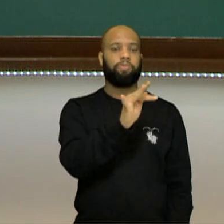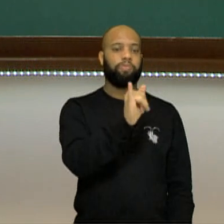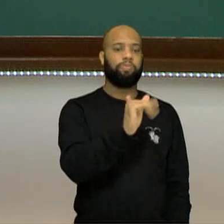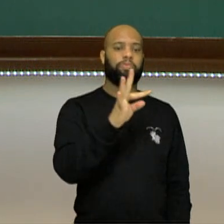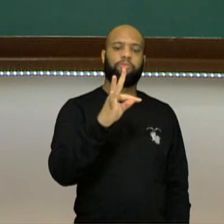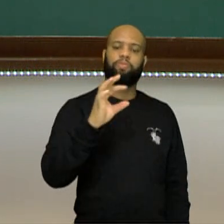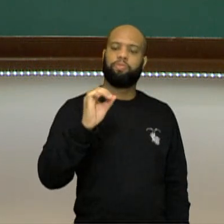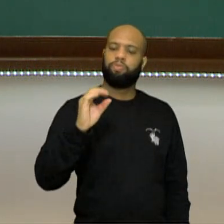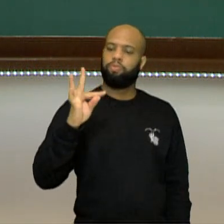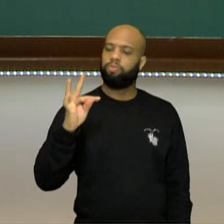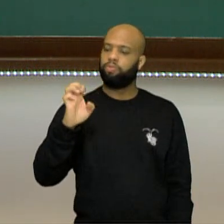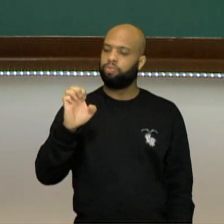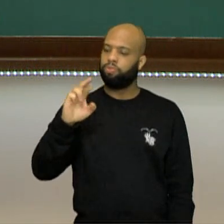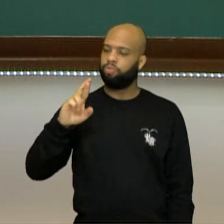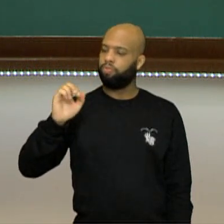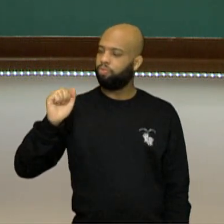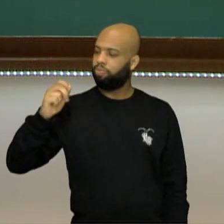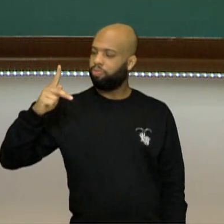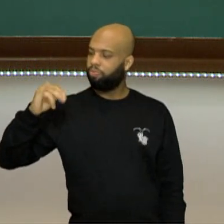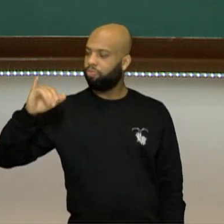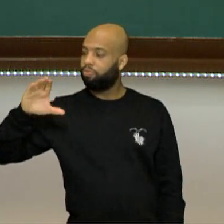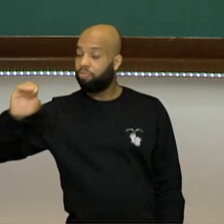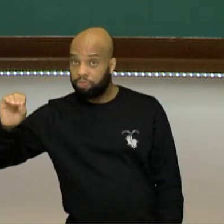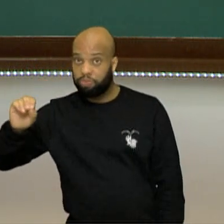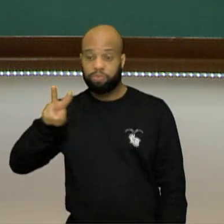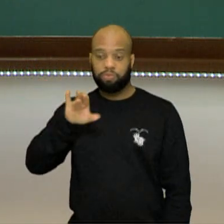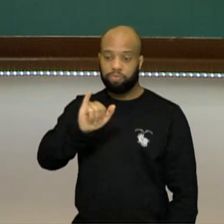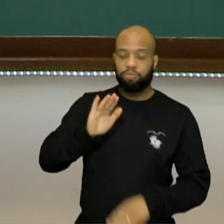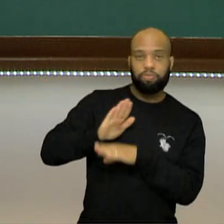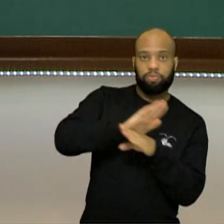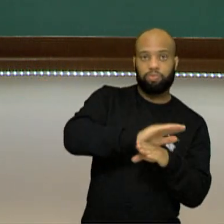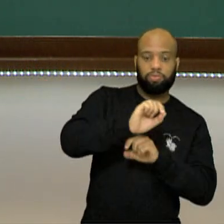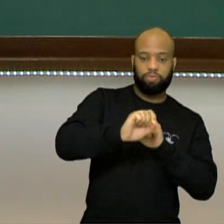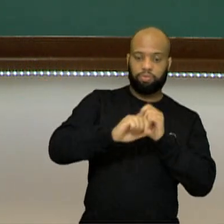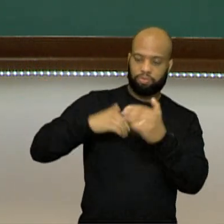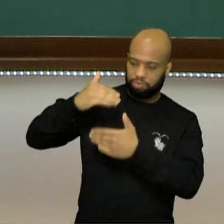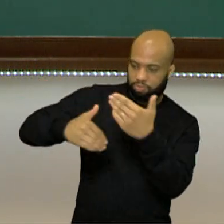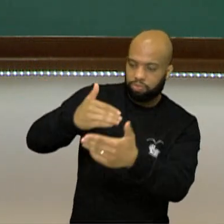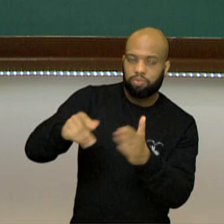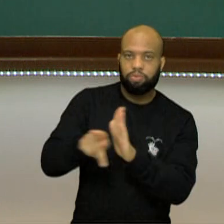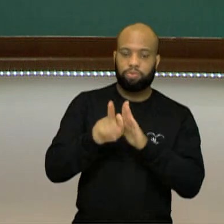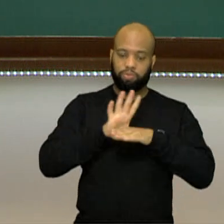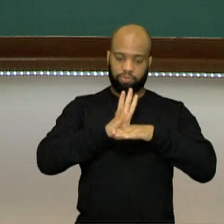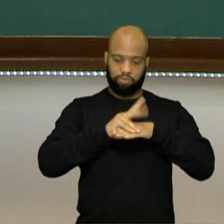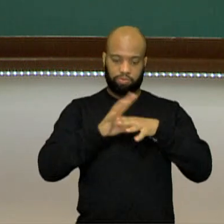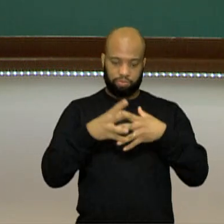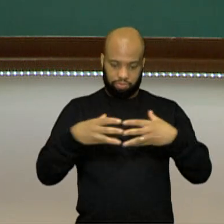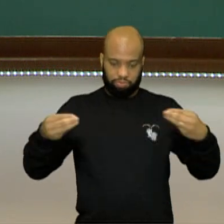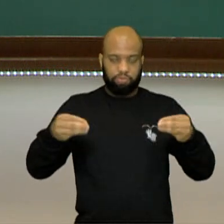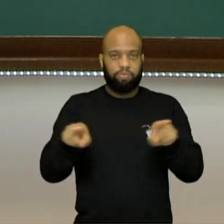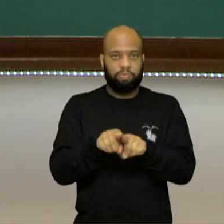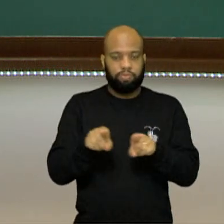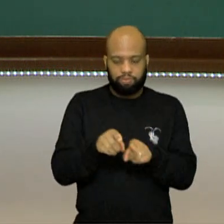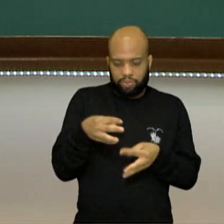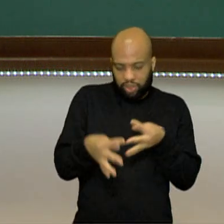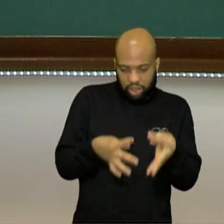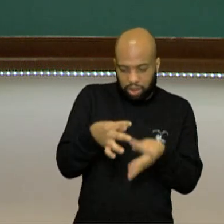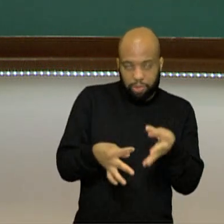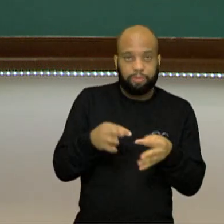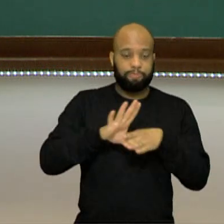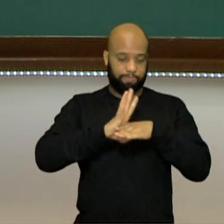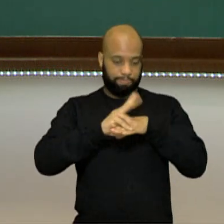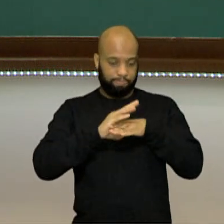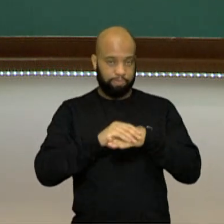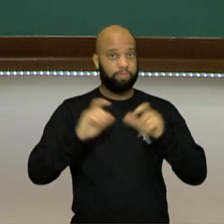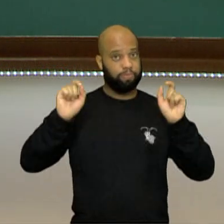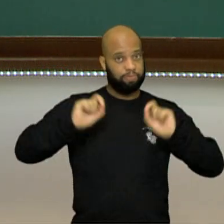fitoterápico, né? Então, eles vão ajudar aí nesse processo de cura e de tratamento de doenças,